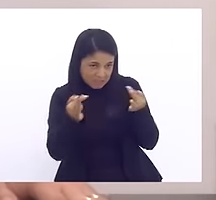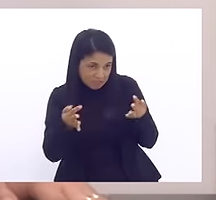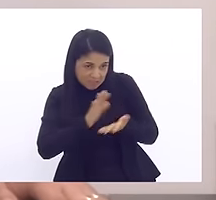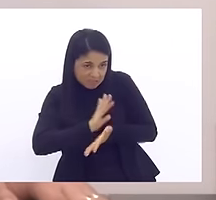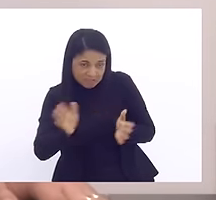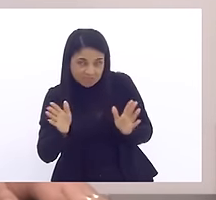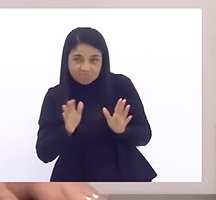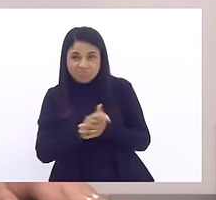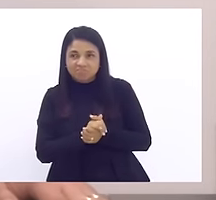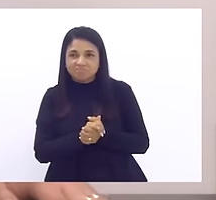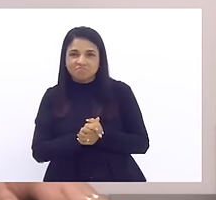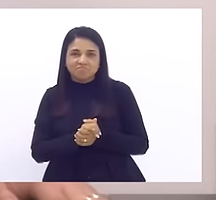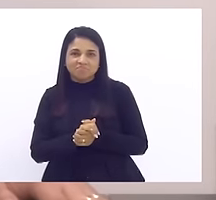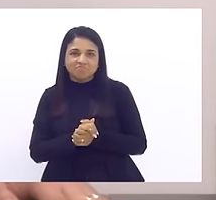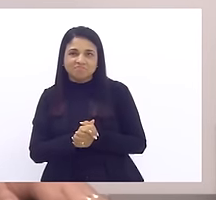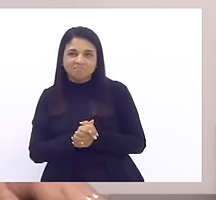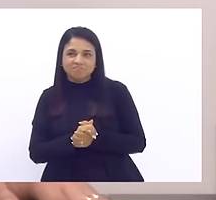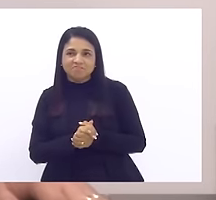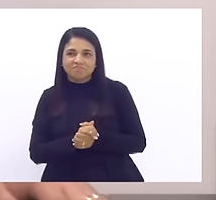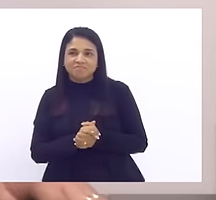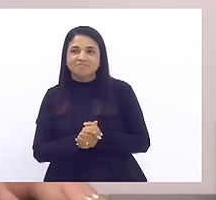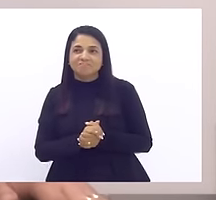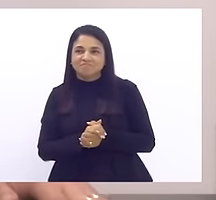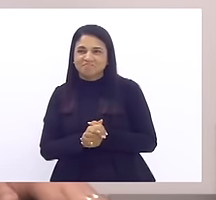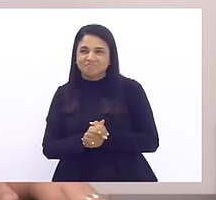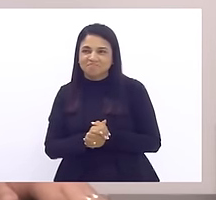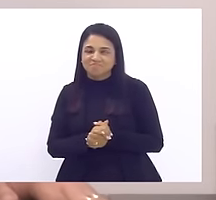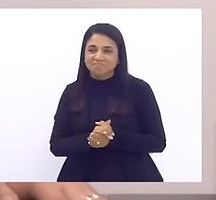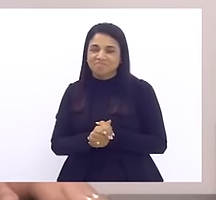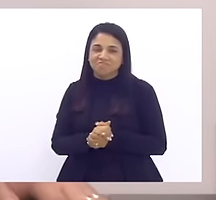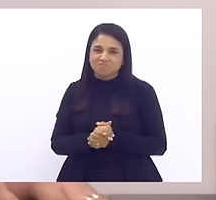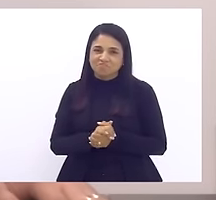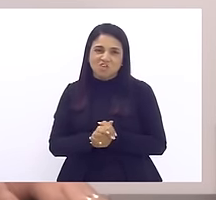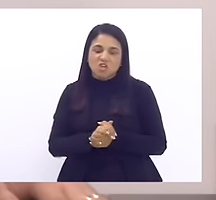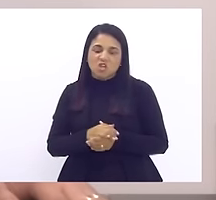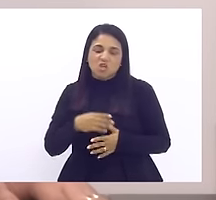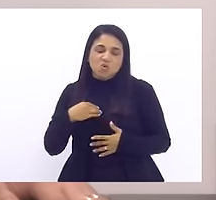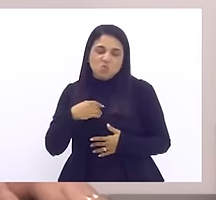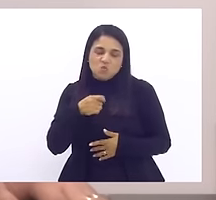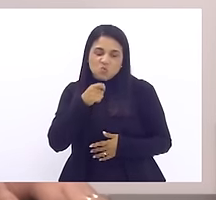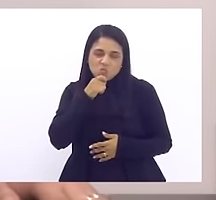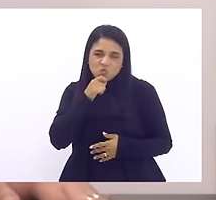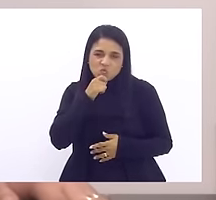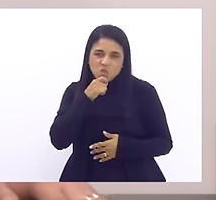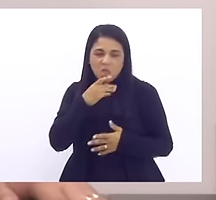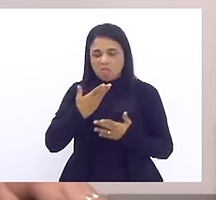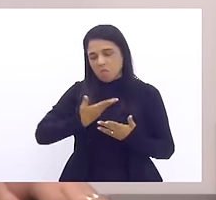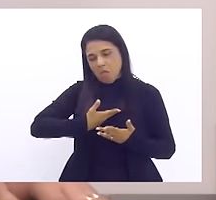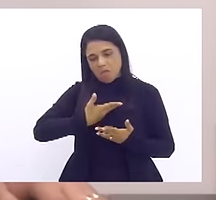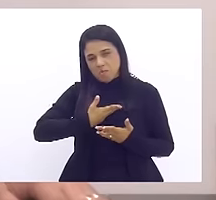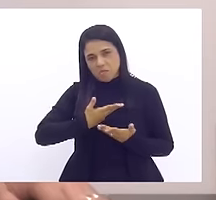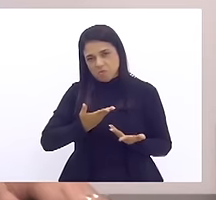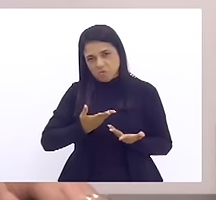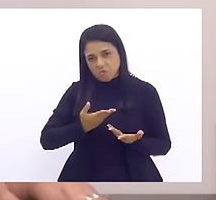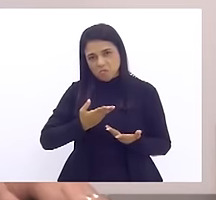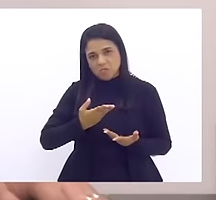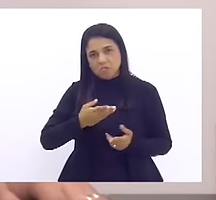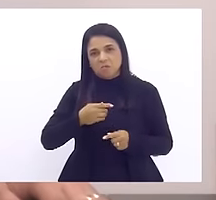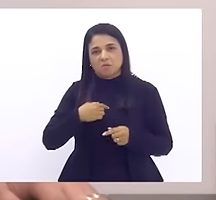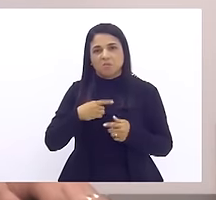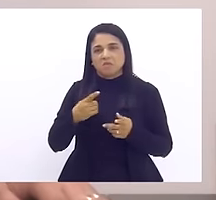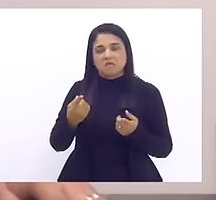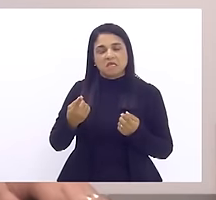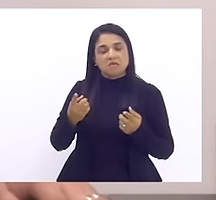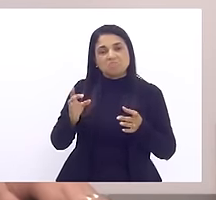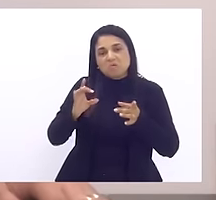assim numa boa a senhora tem que admitir que na administração pública não tem altruísmo não tem coleguismo não tem ligaçãozinha